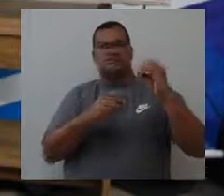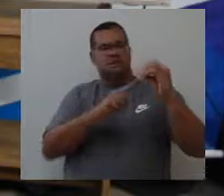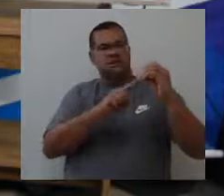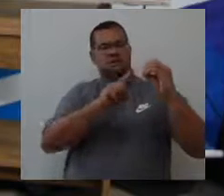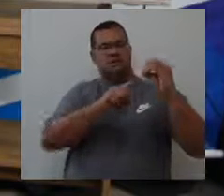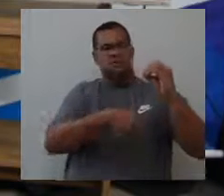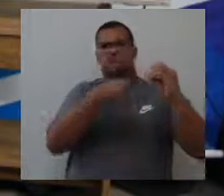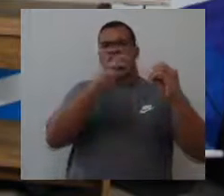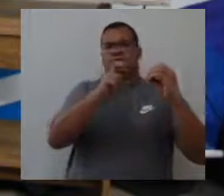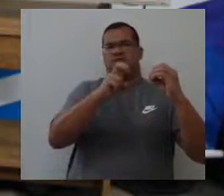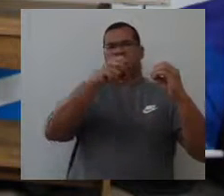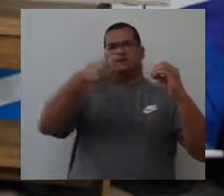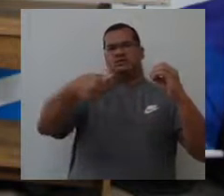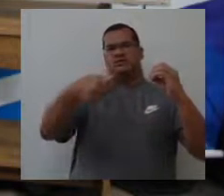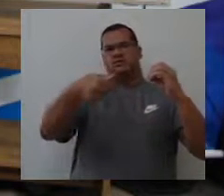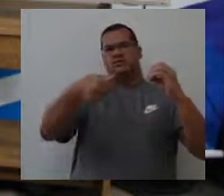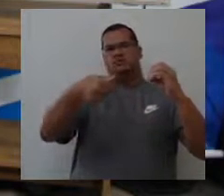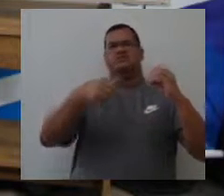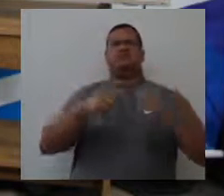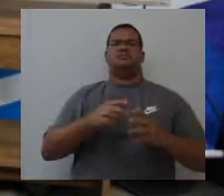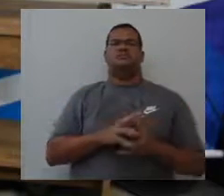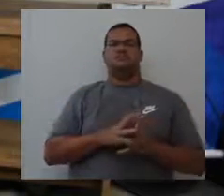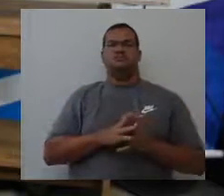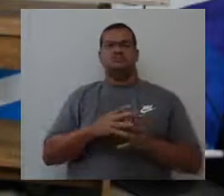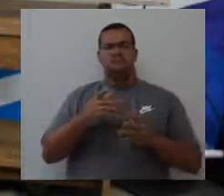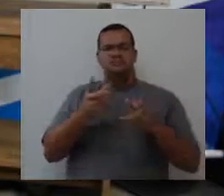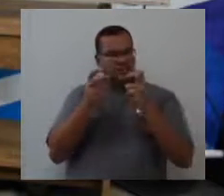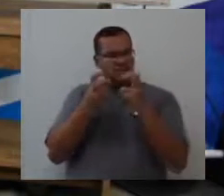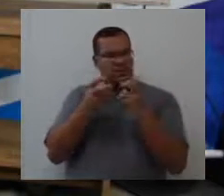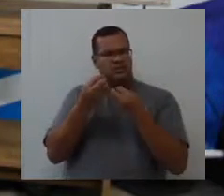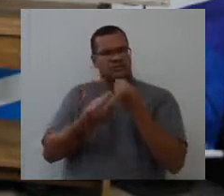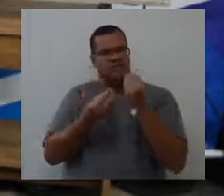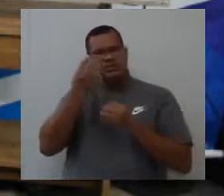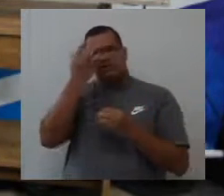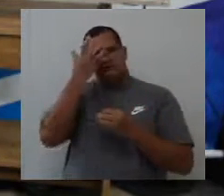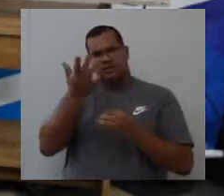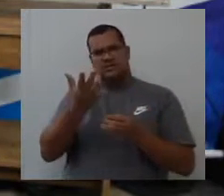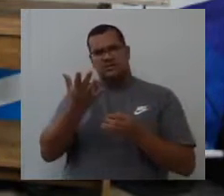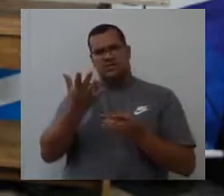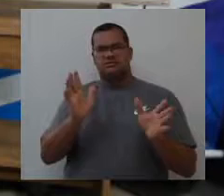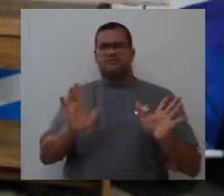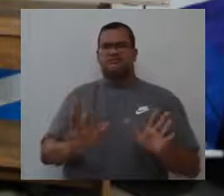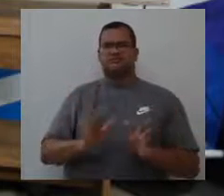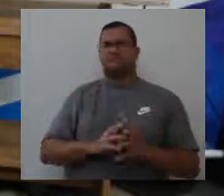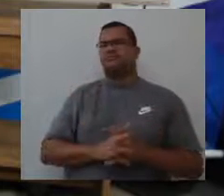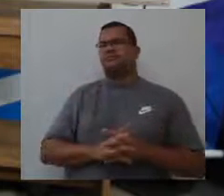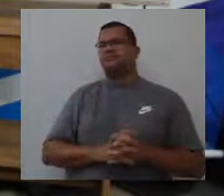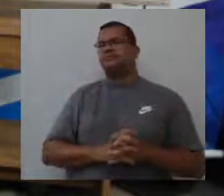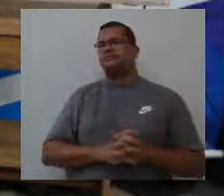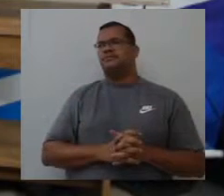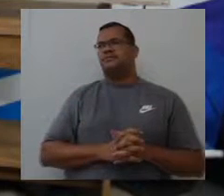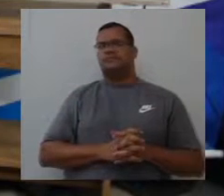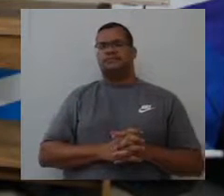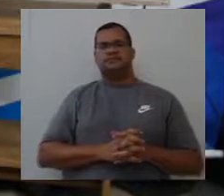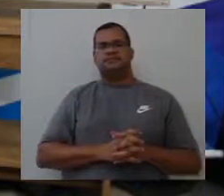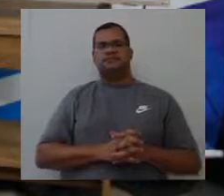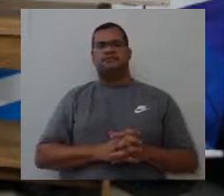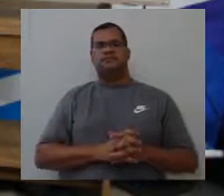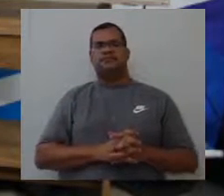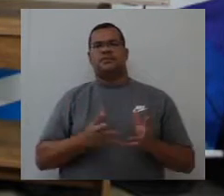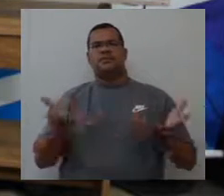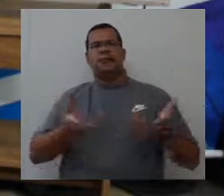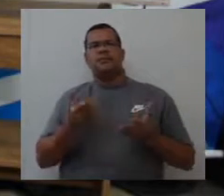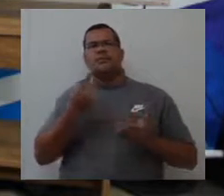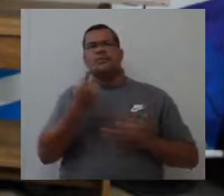resultado por 0,57. Tu percebeu a ideia? Não é massa isso? Vamos embora. Vamos pegar aqui uma